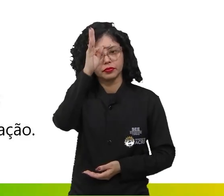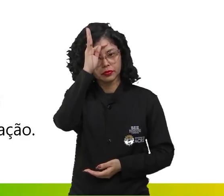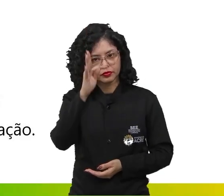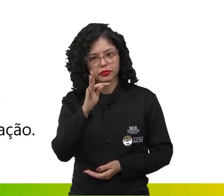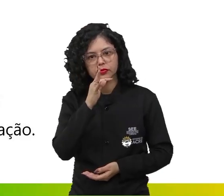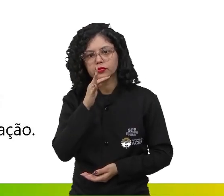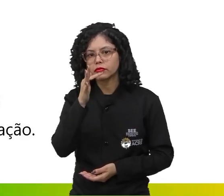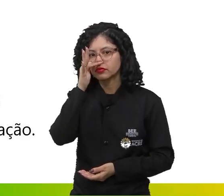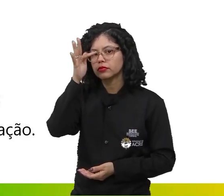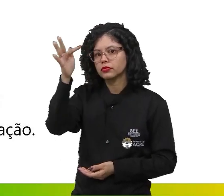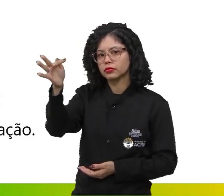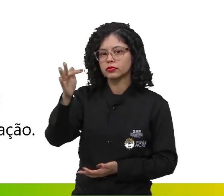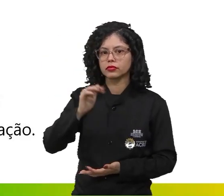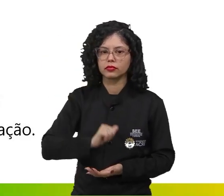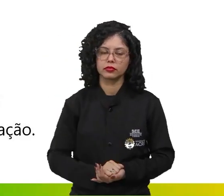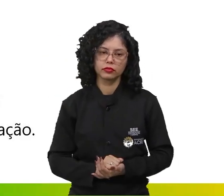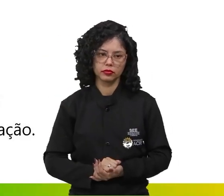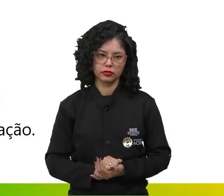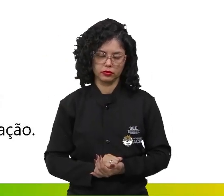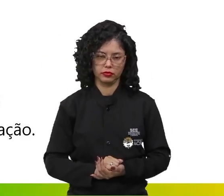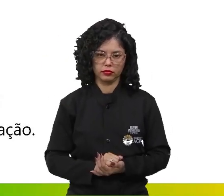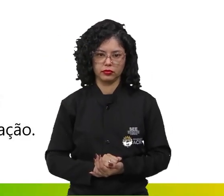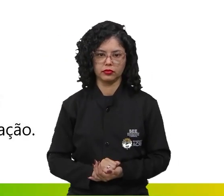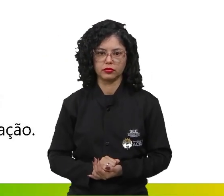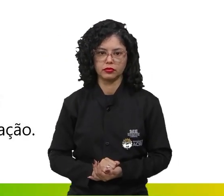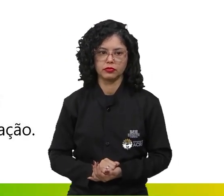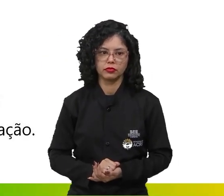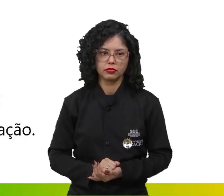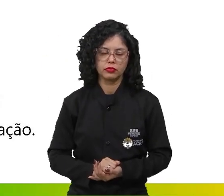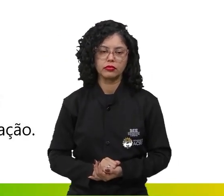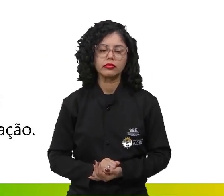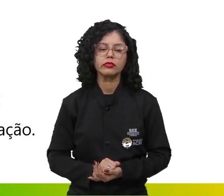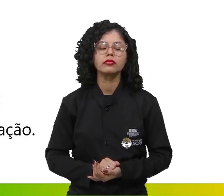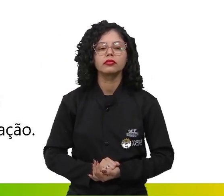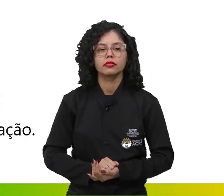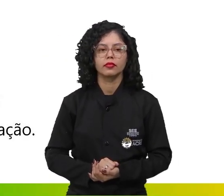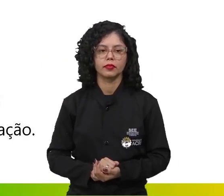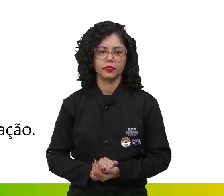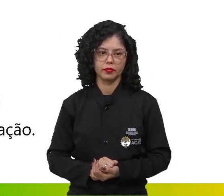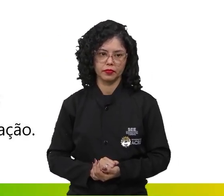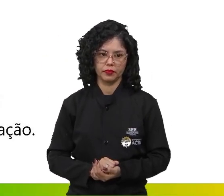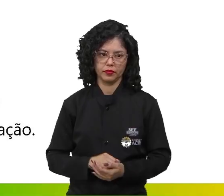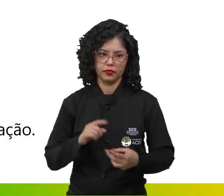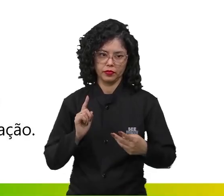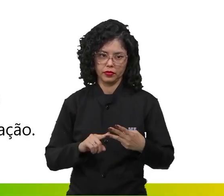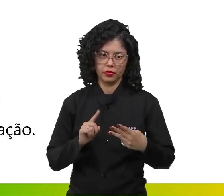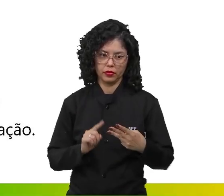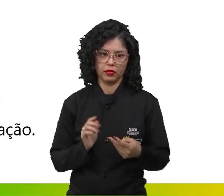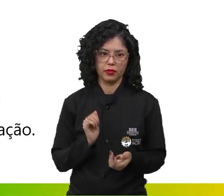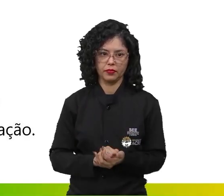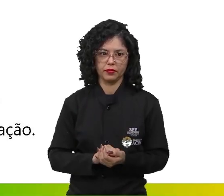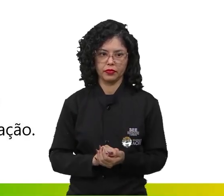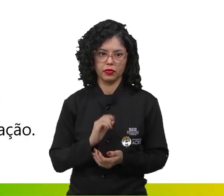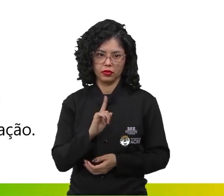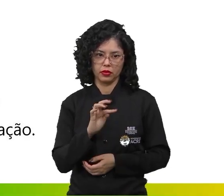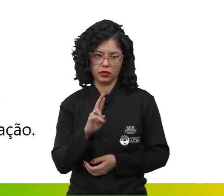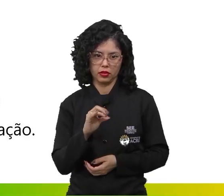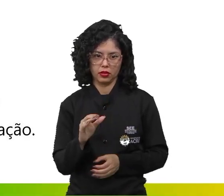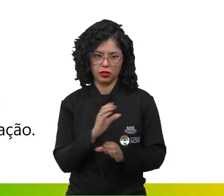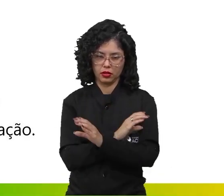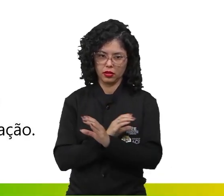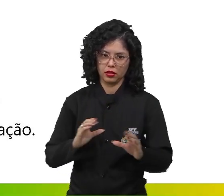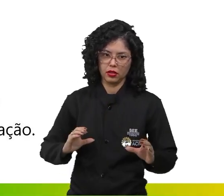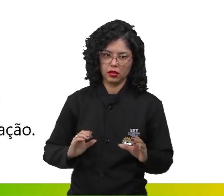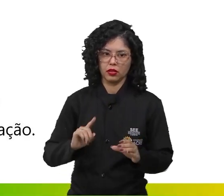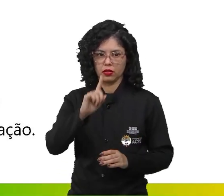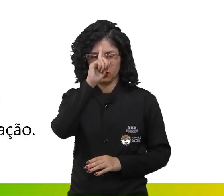valores, das tradições, questão de perspectiva de futuro. E aí, em seguida, eu tenho a ênfase na